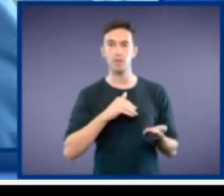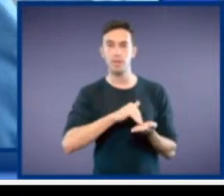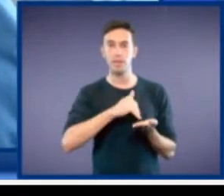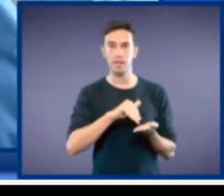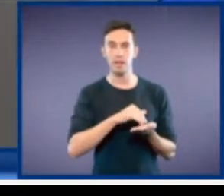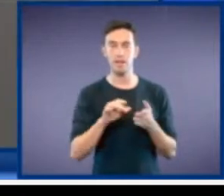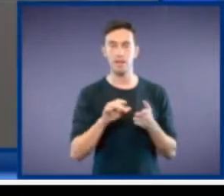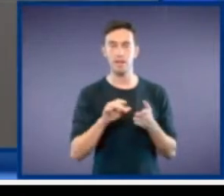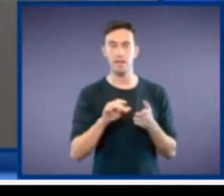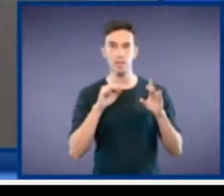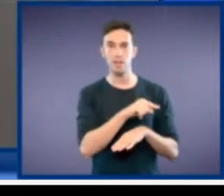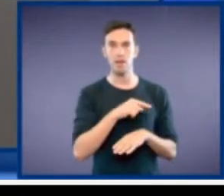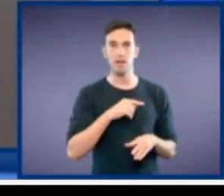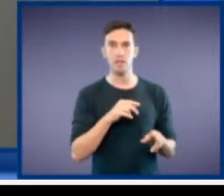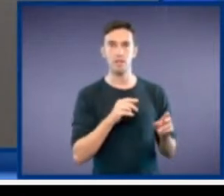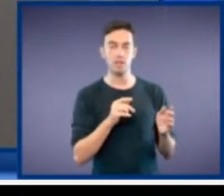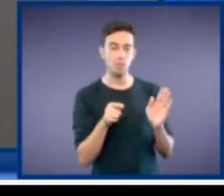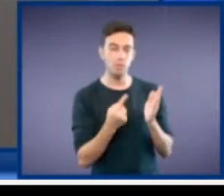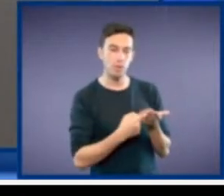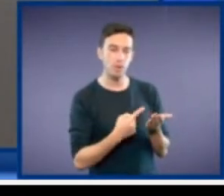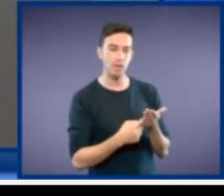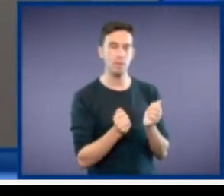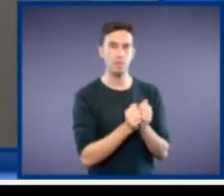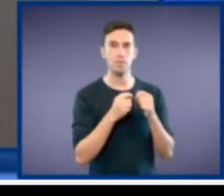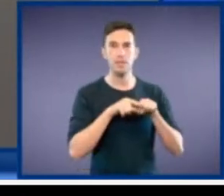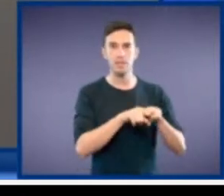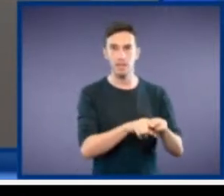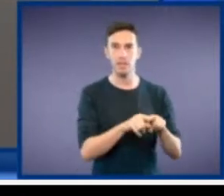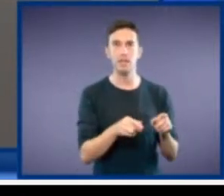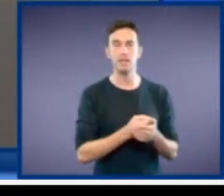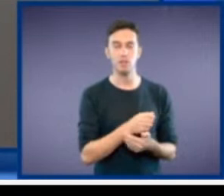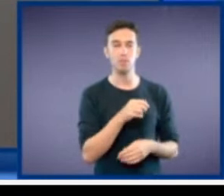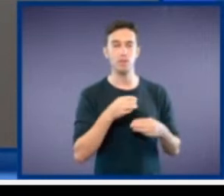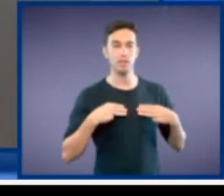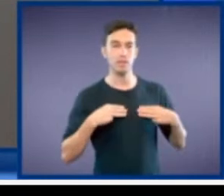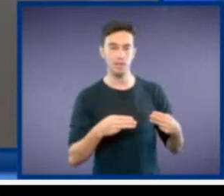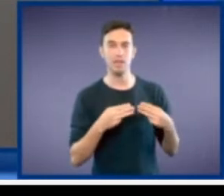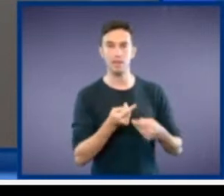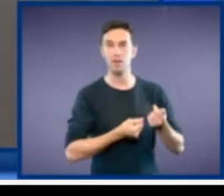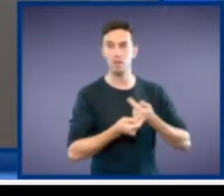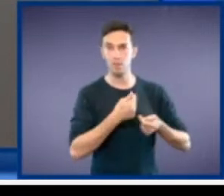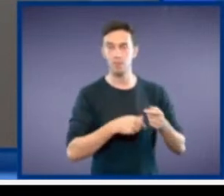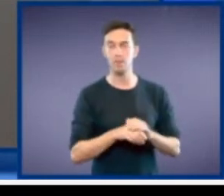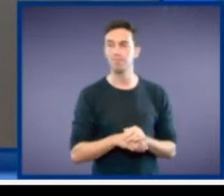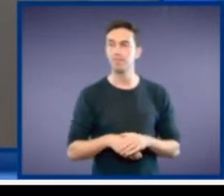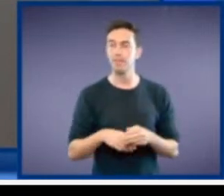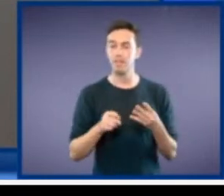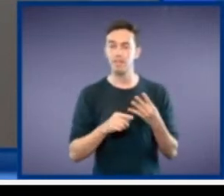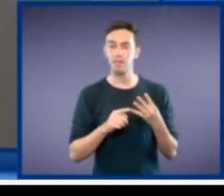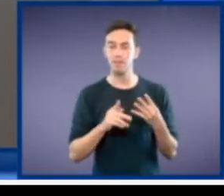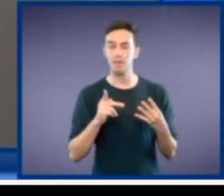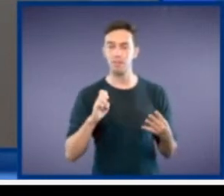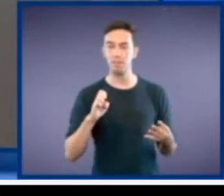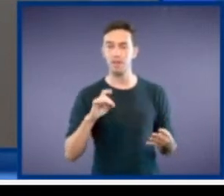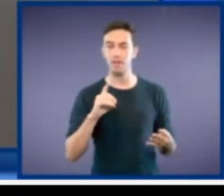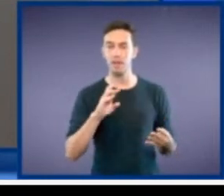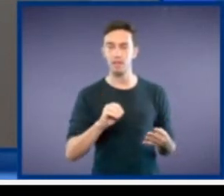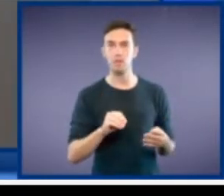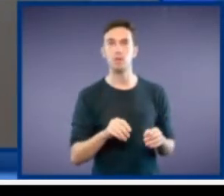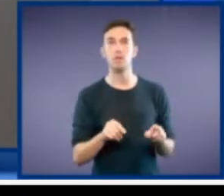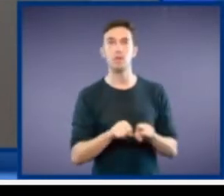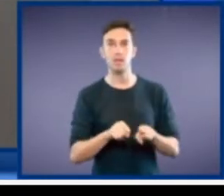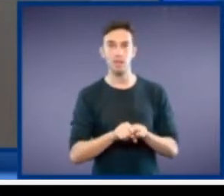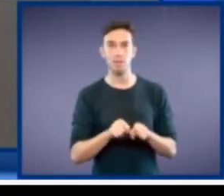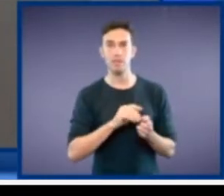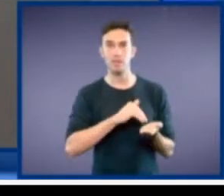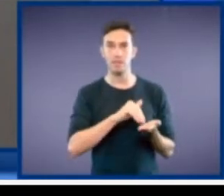Especial de Programa de Parcerias e Investimentos do Ministério da Economia, muito bem-vindo. Pedro Maciel Capelupi, secretário